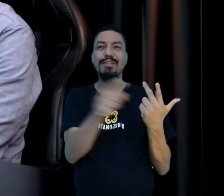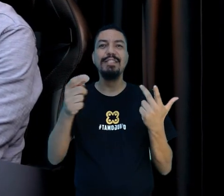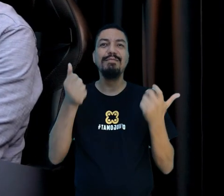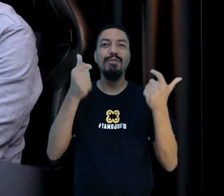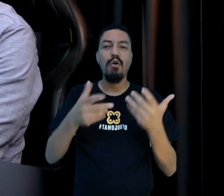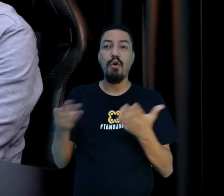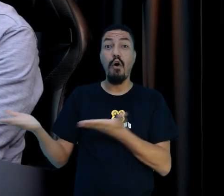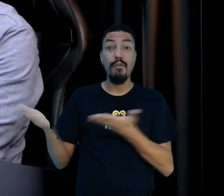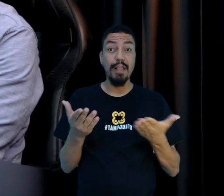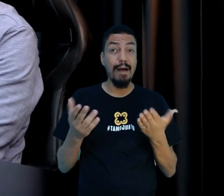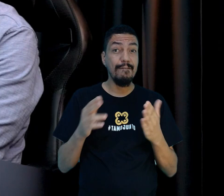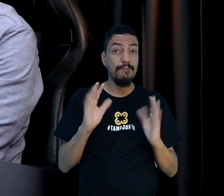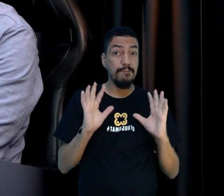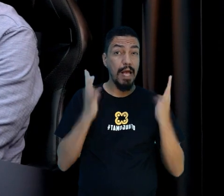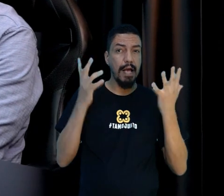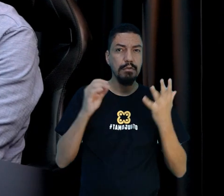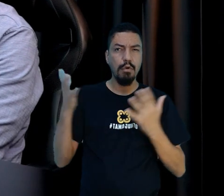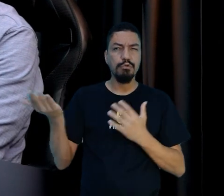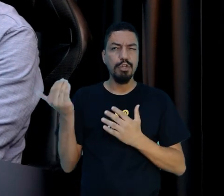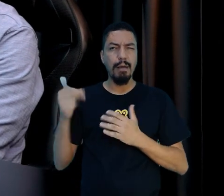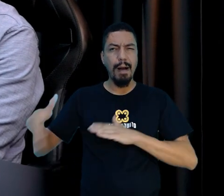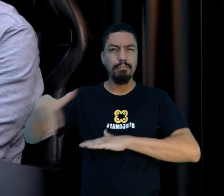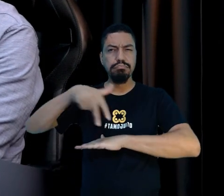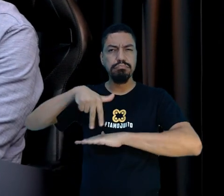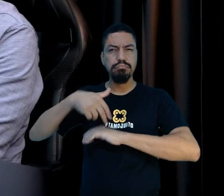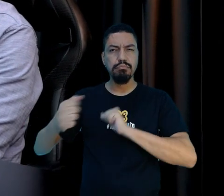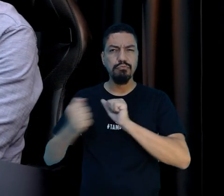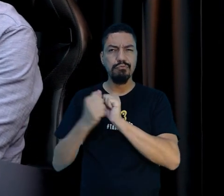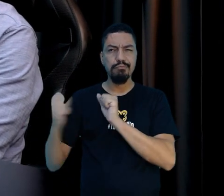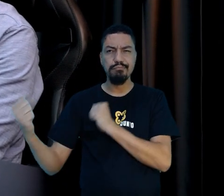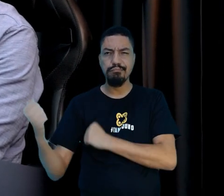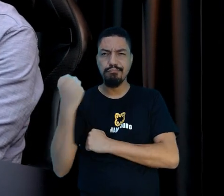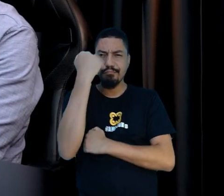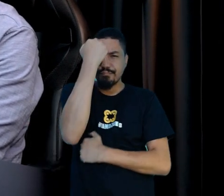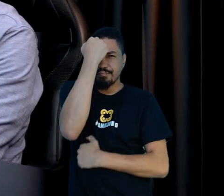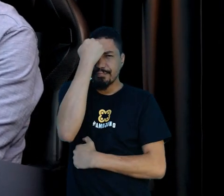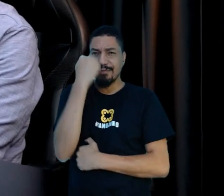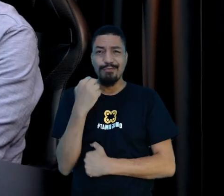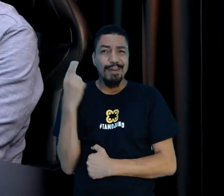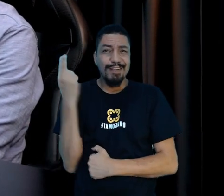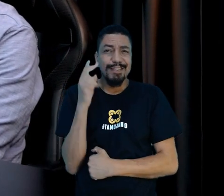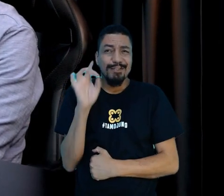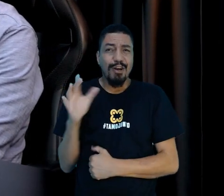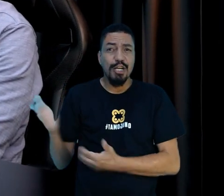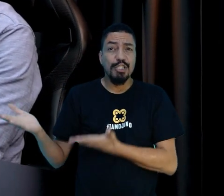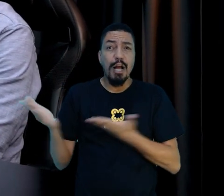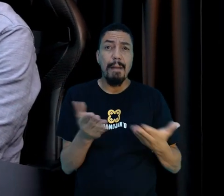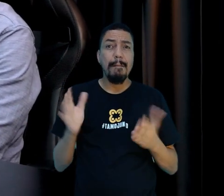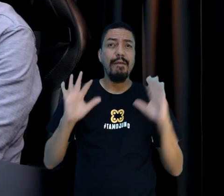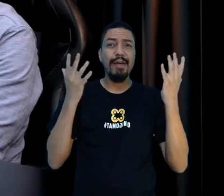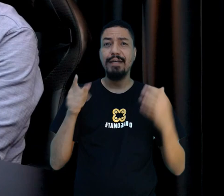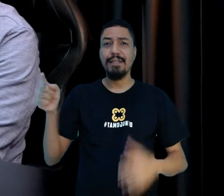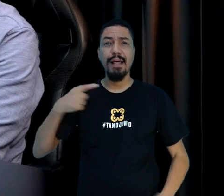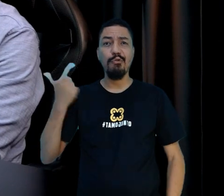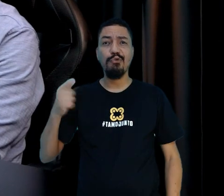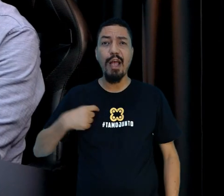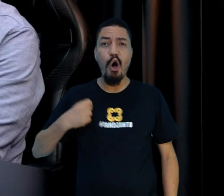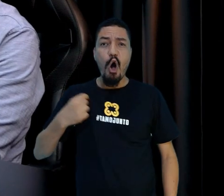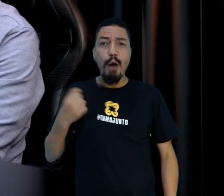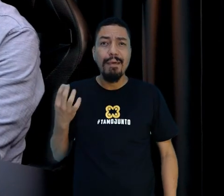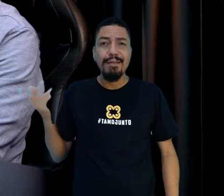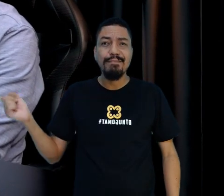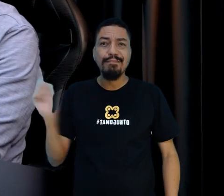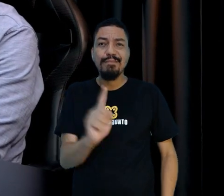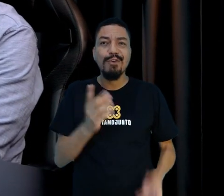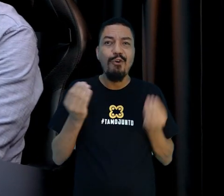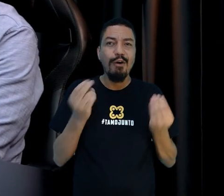né? Chamar para festa ou chamar para dançar, né? Não adianta só chamar para festa, né? Tem gente que não vai ter roupa para ir pra essa festa, né? E aí,